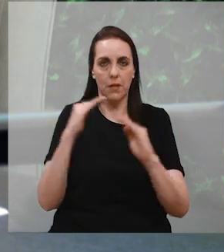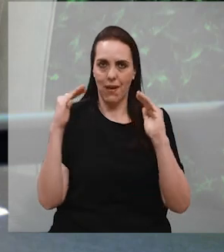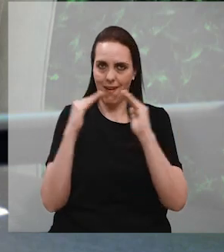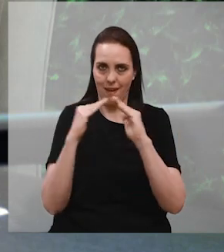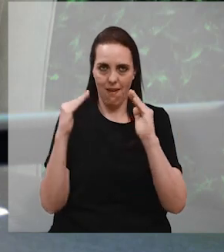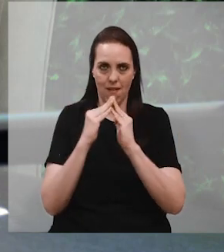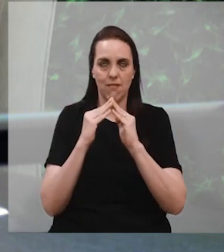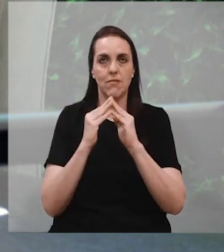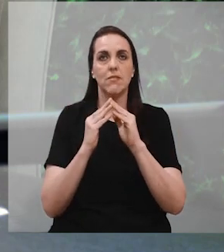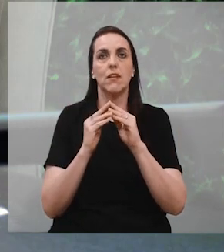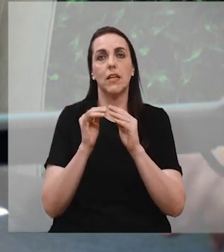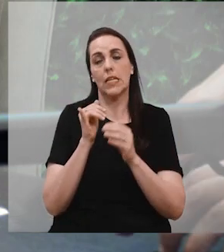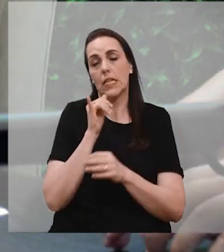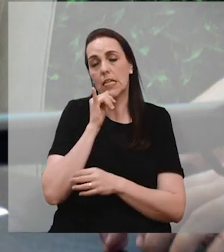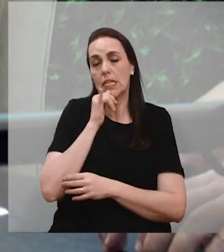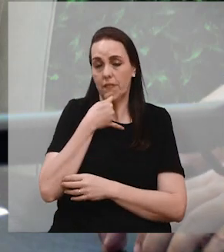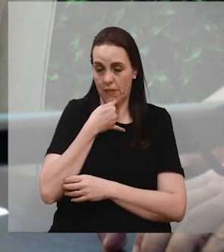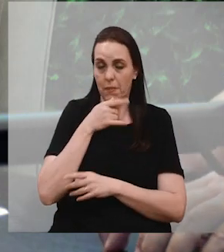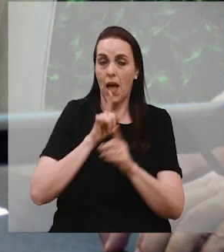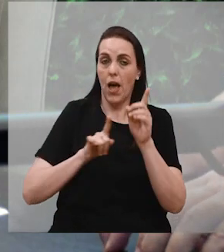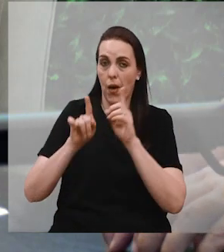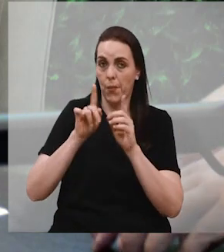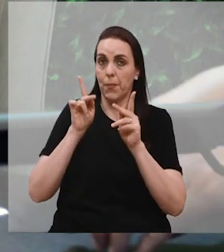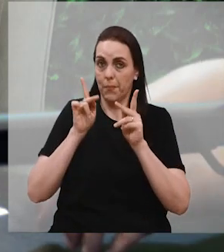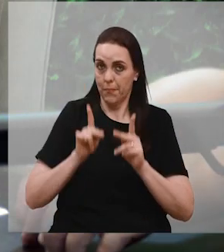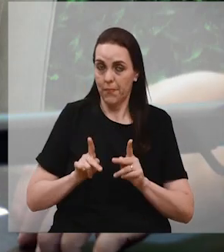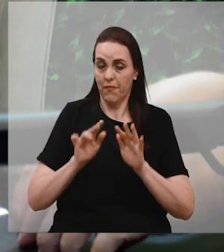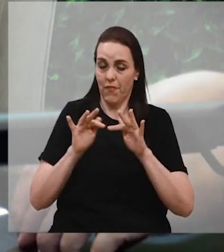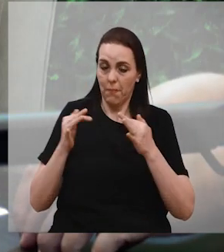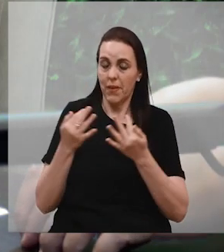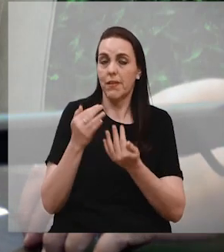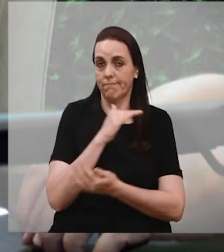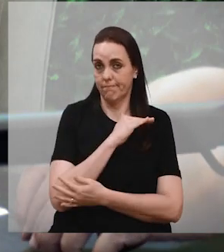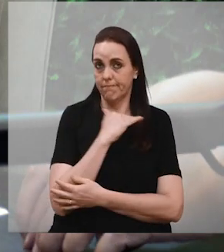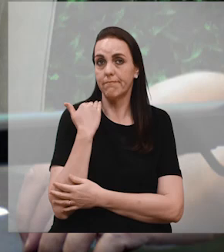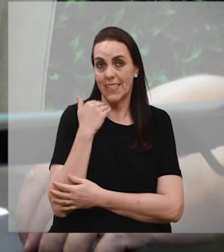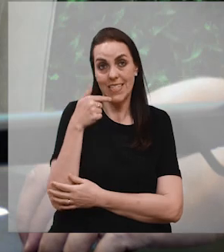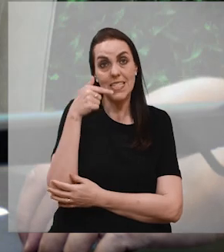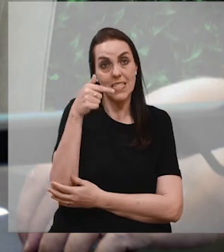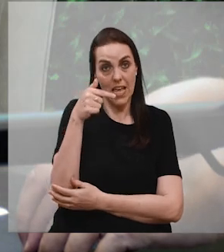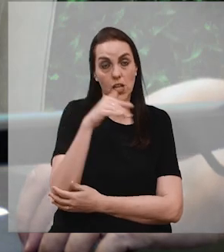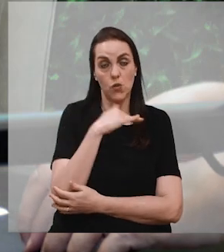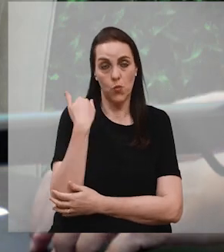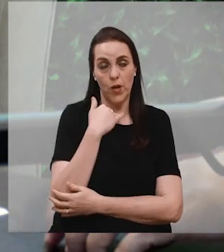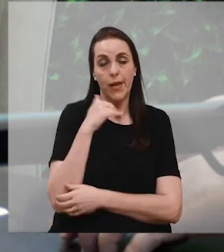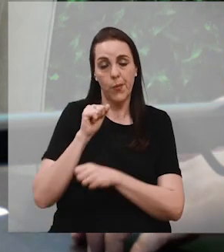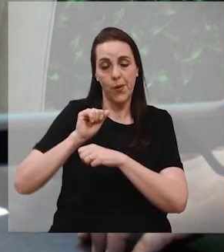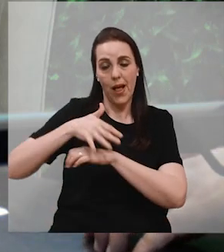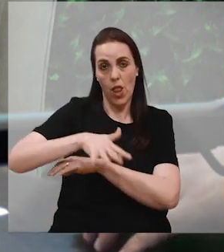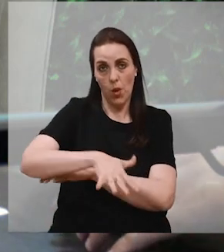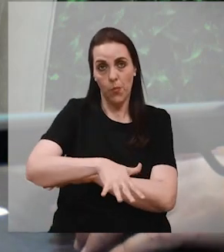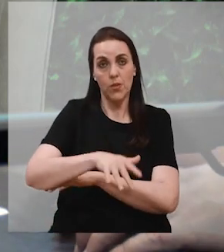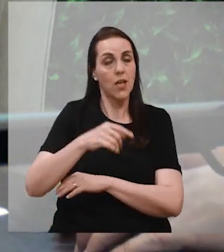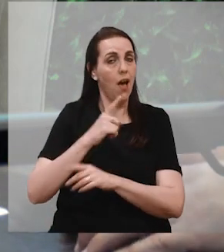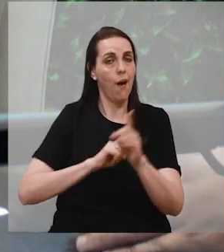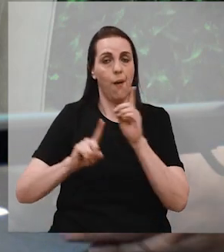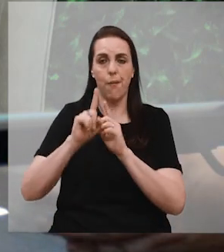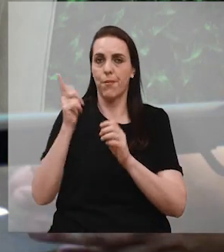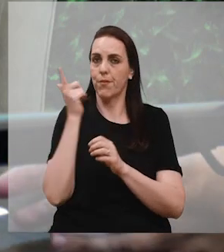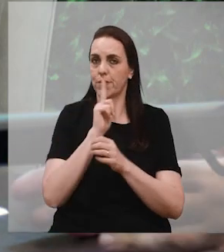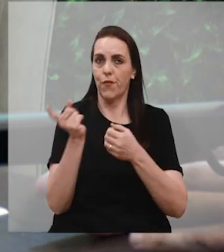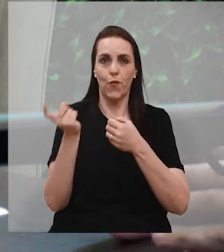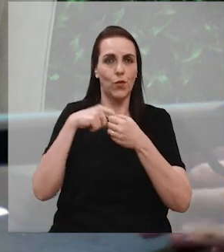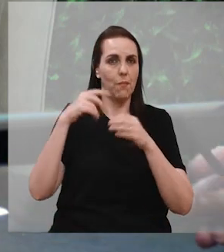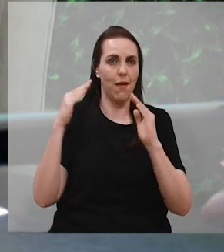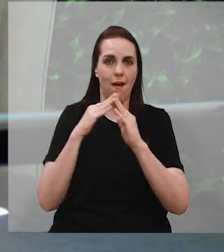casa totalmente. Infelizmente, alguns perderam seus entes queridos, que foram 7 mortes em Galópolis, né? E alguns não conseguiram retornar, estão